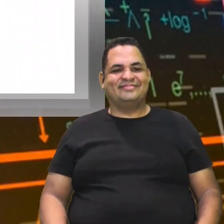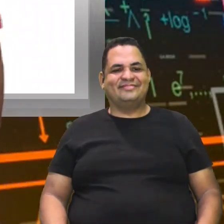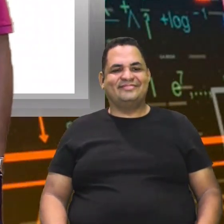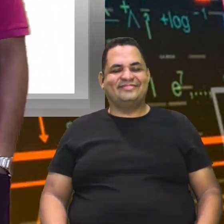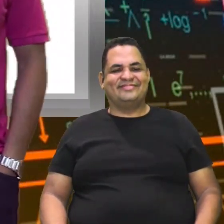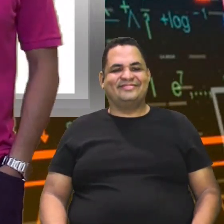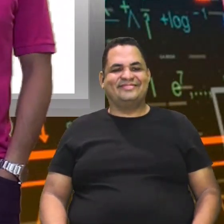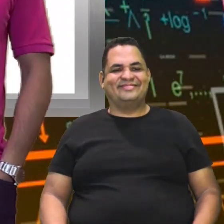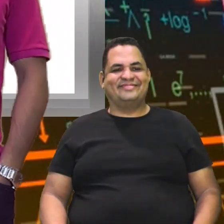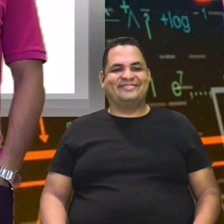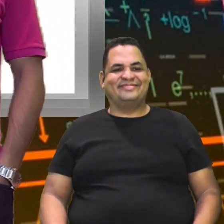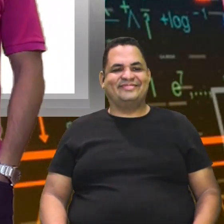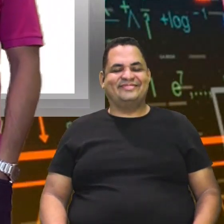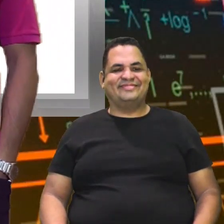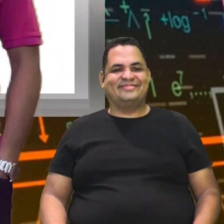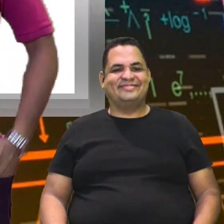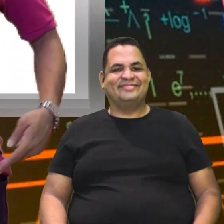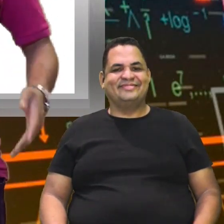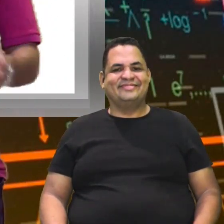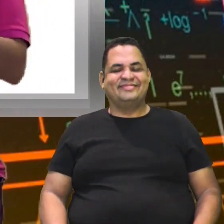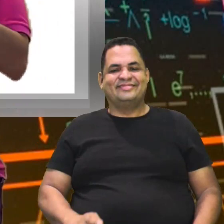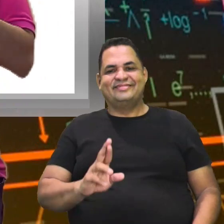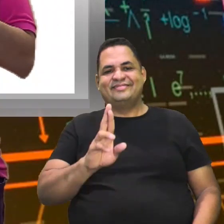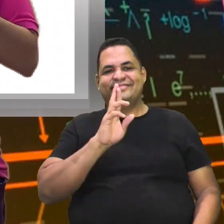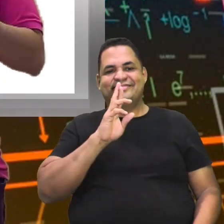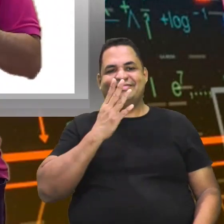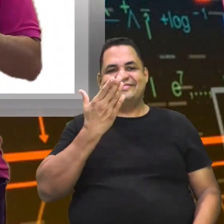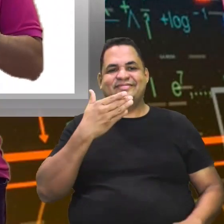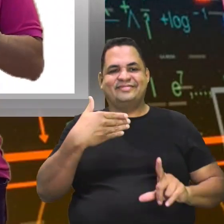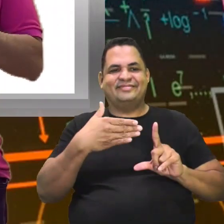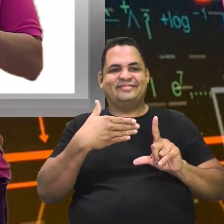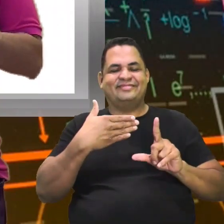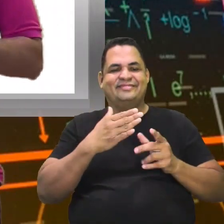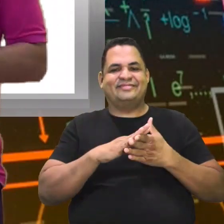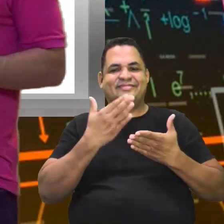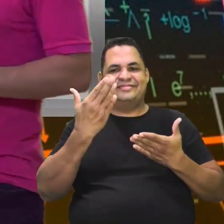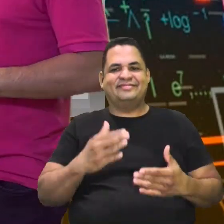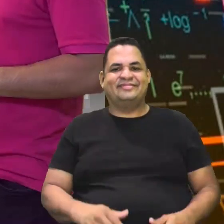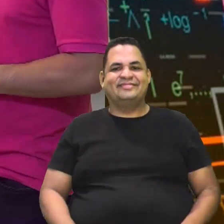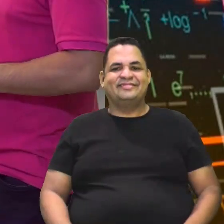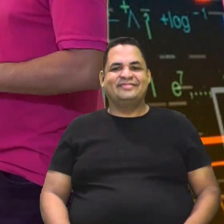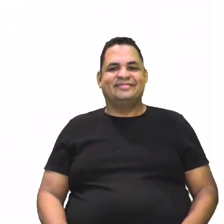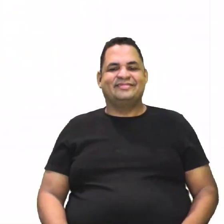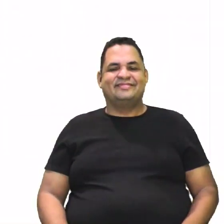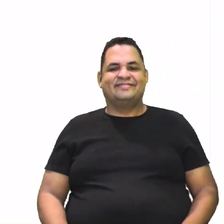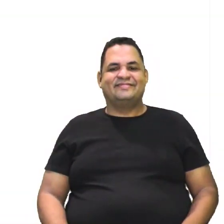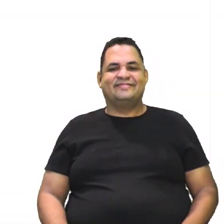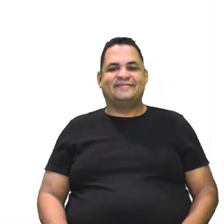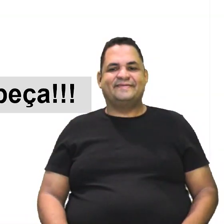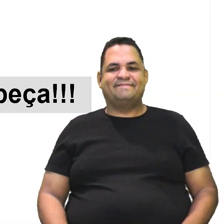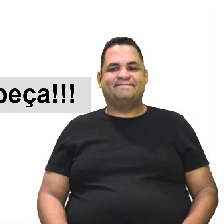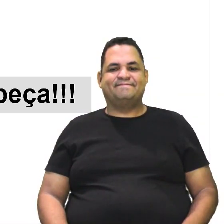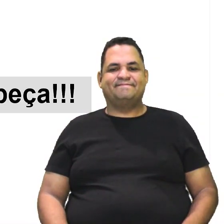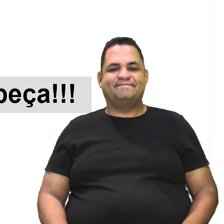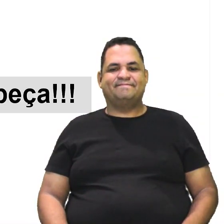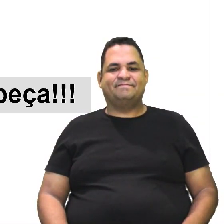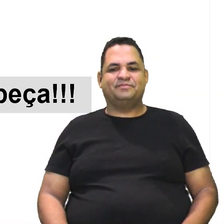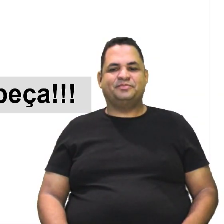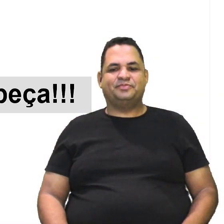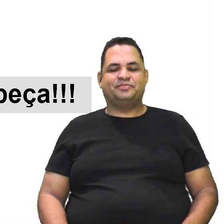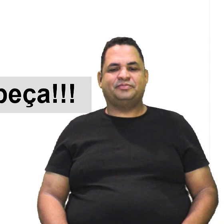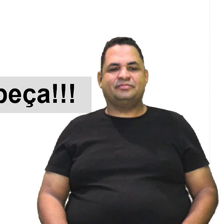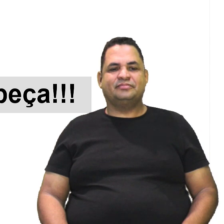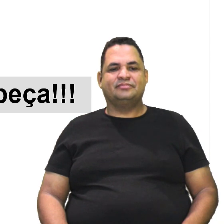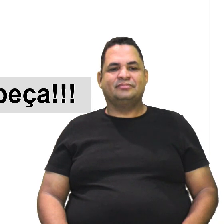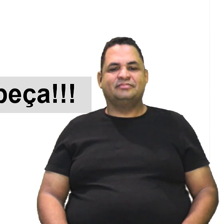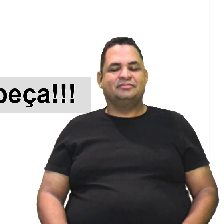Não. Olha lá a resposta, olha lá na telinha que o professor Maurício está na frente aqui. Eu tô na frente. Tá na frente. Olha lá, então, a